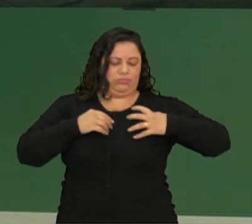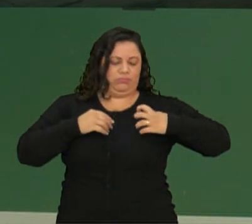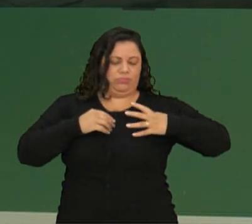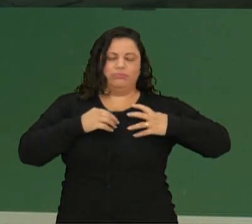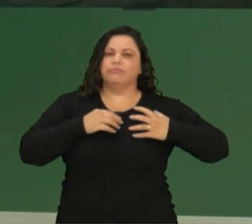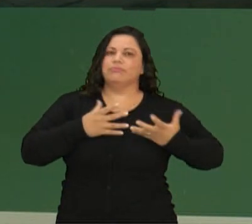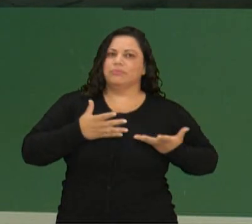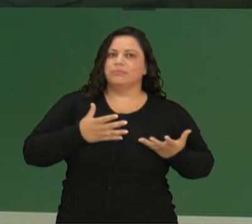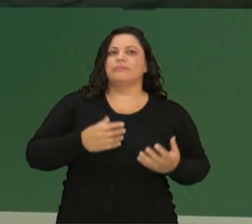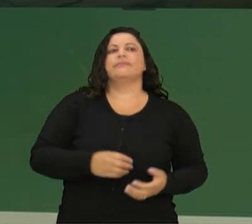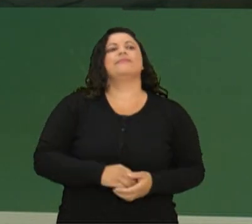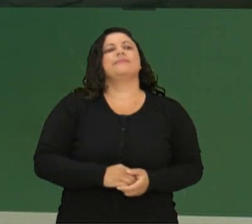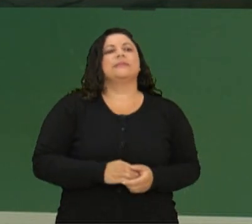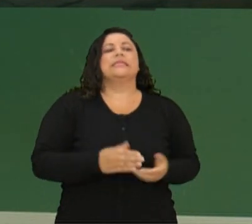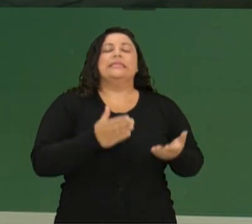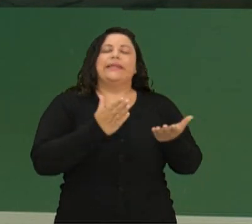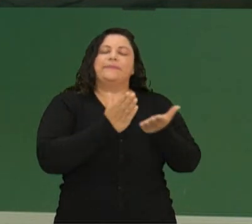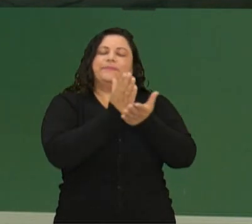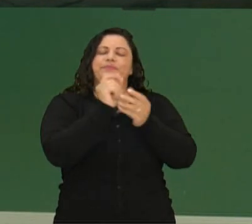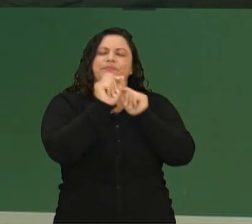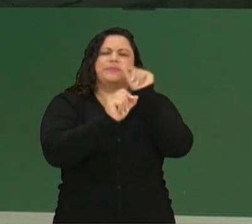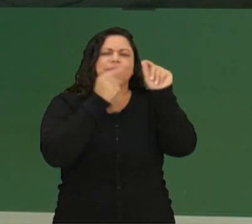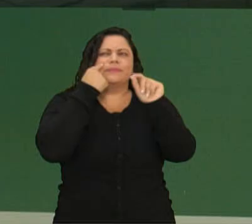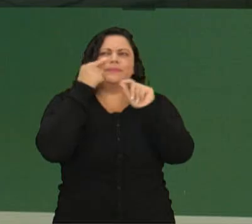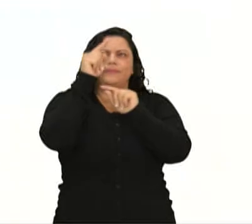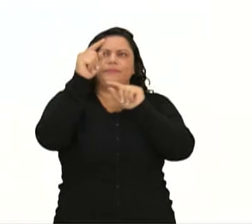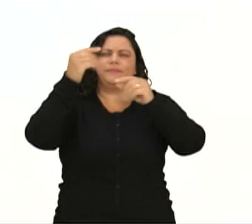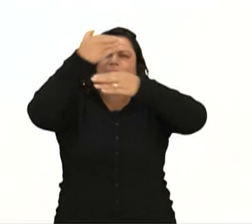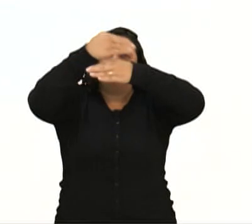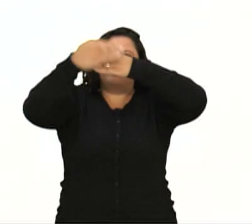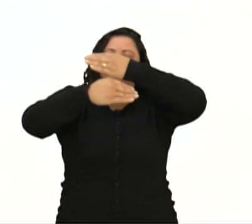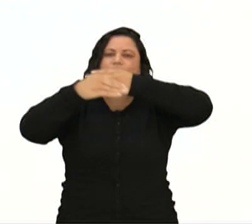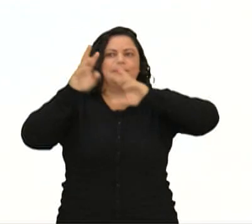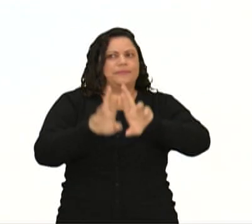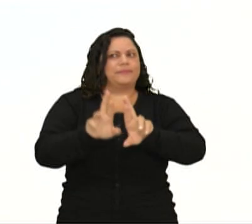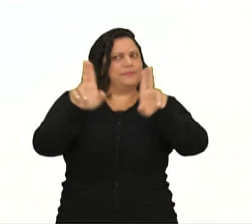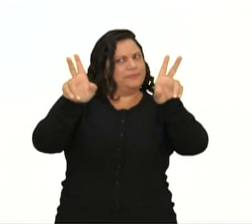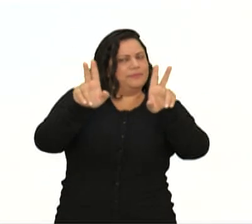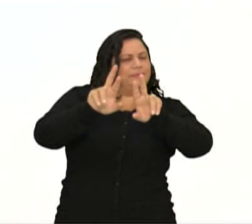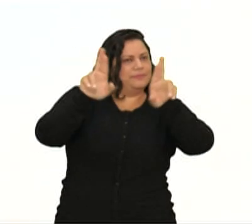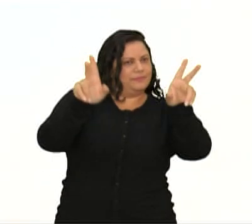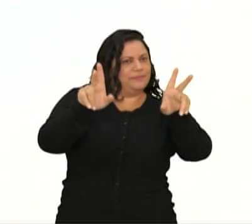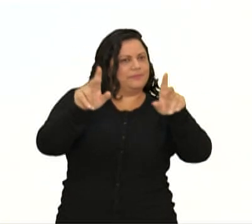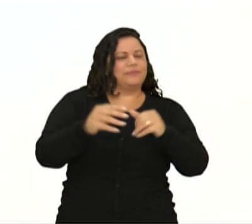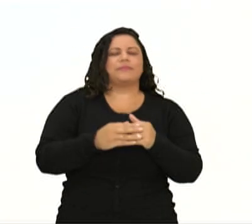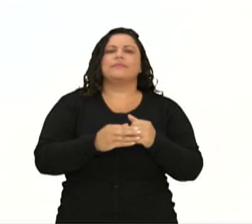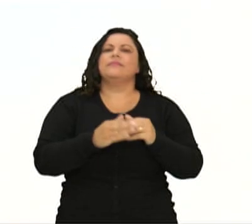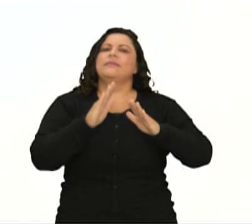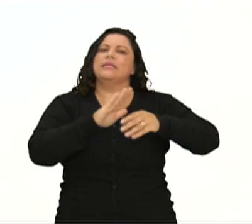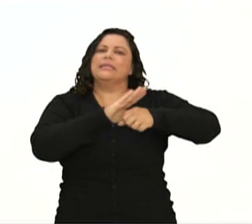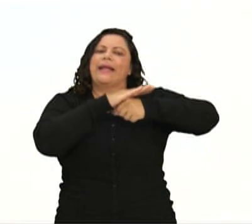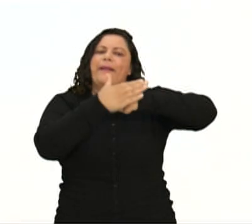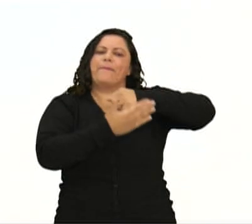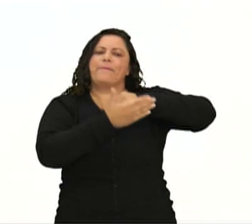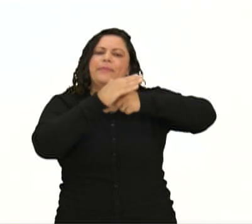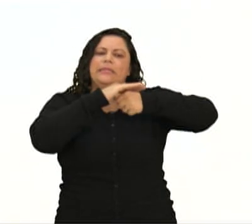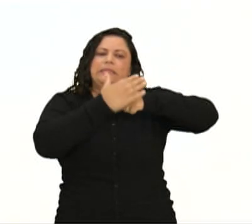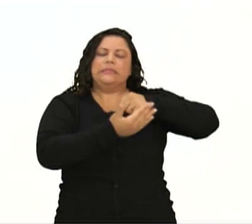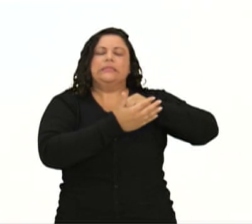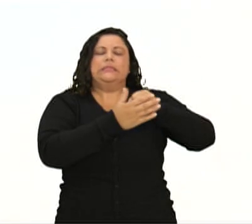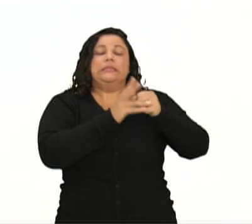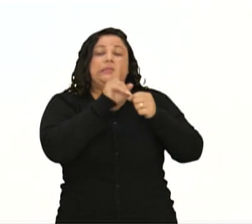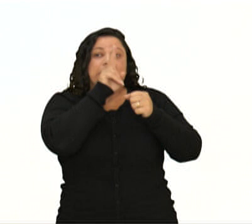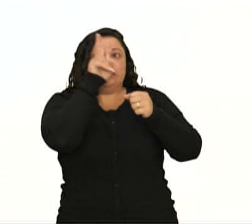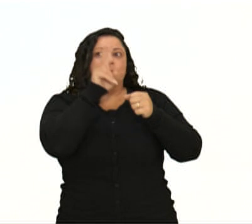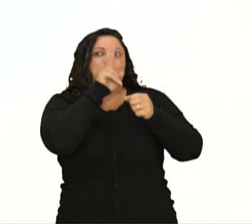As partes do coração então, tá? Vamos dar uma olhadinha? Ele tem paredes formadas por um músculo bem forte